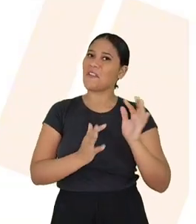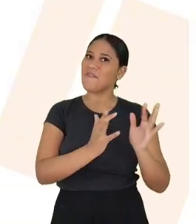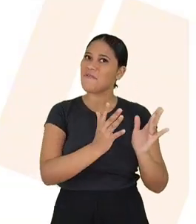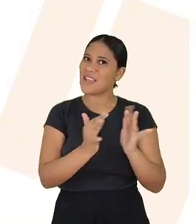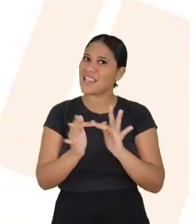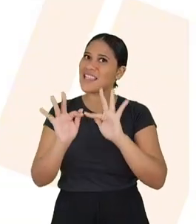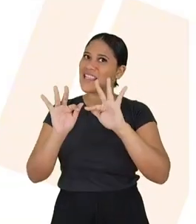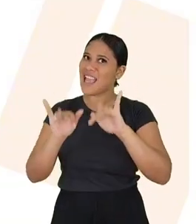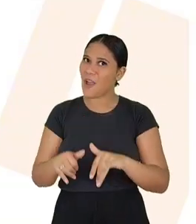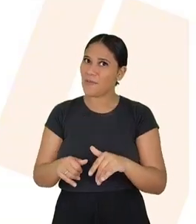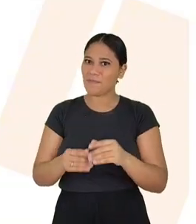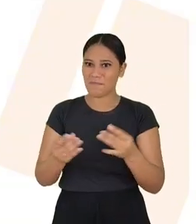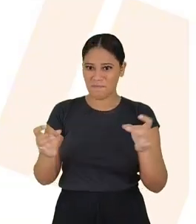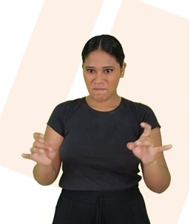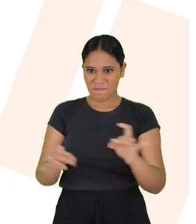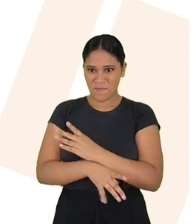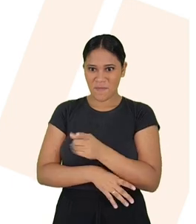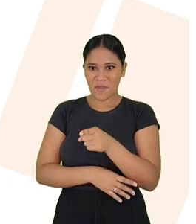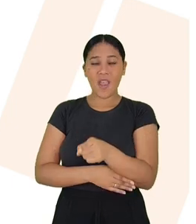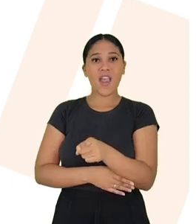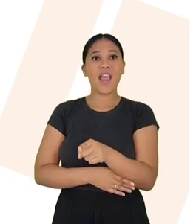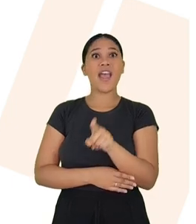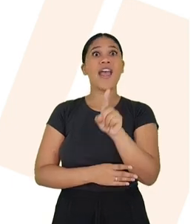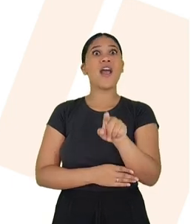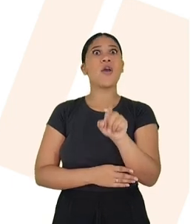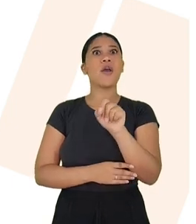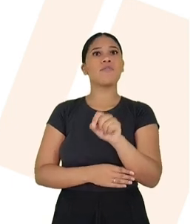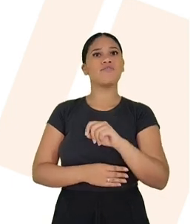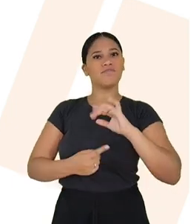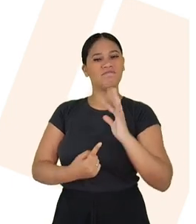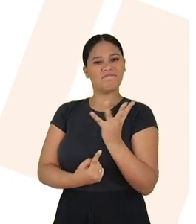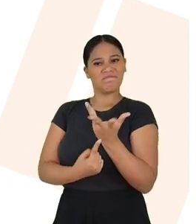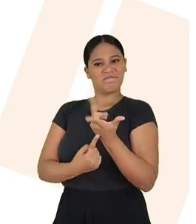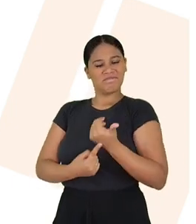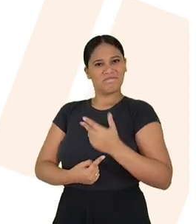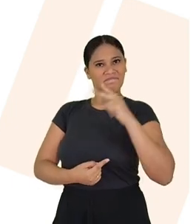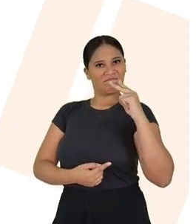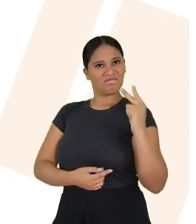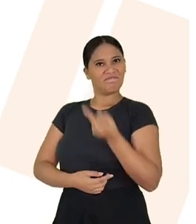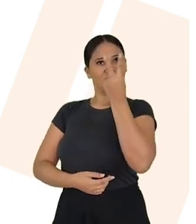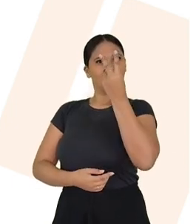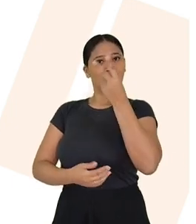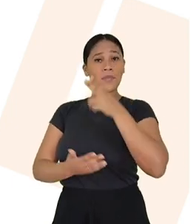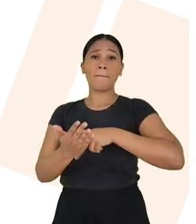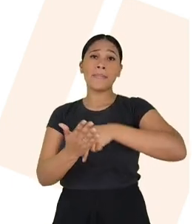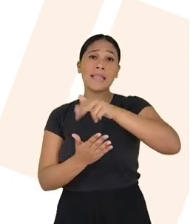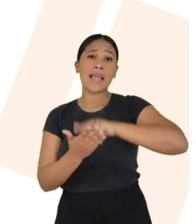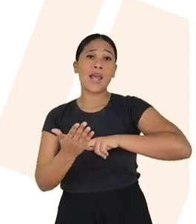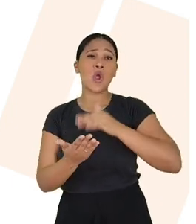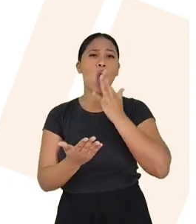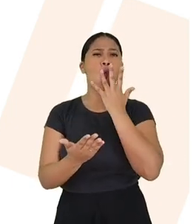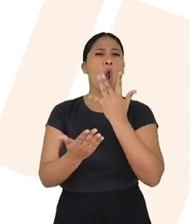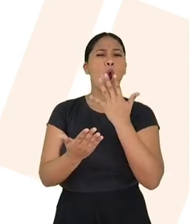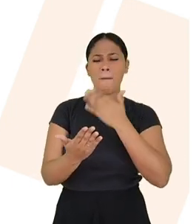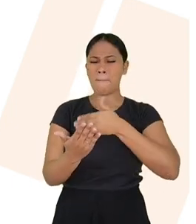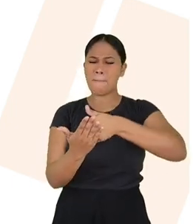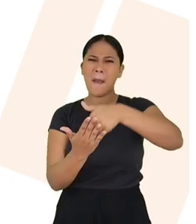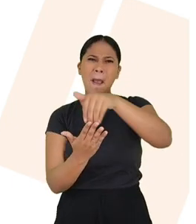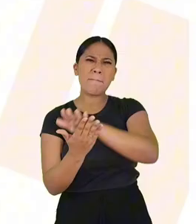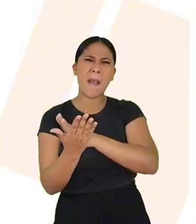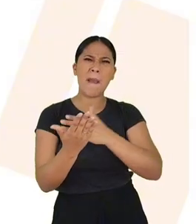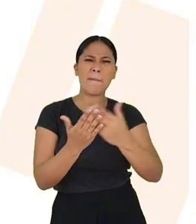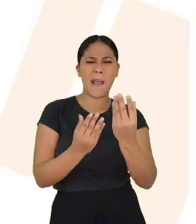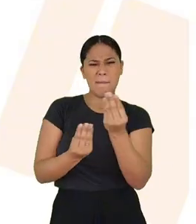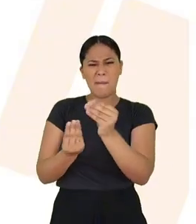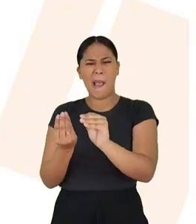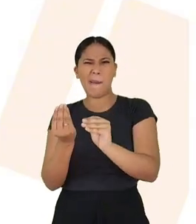cada construção, deixe-os com o aspecto de uma verdadeira obra de arte, seja pintando, colorindo ou inserindo materiais que